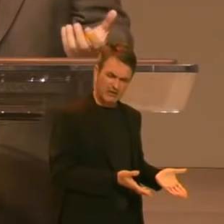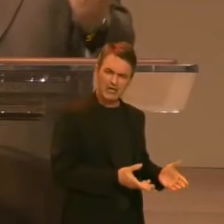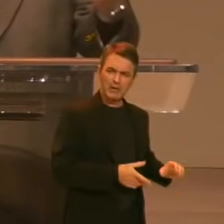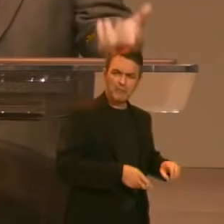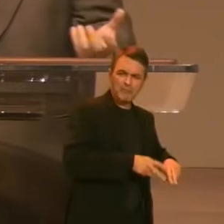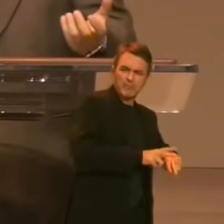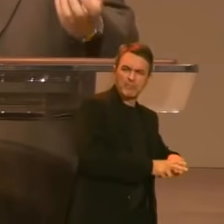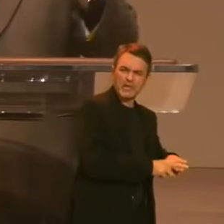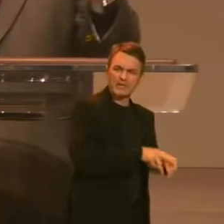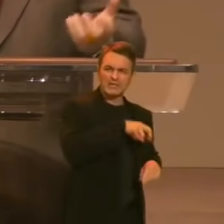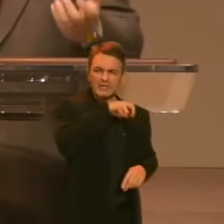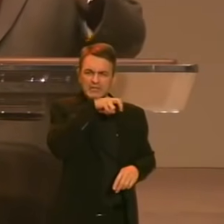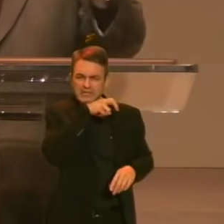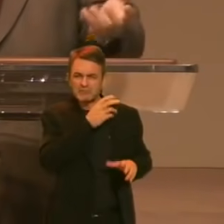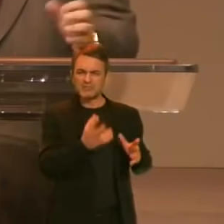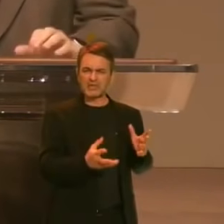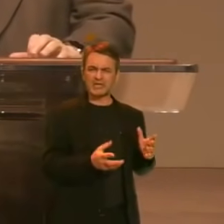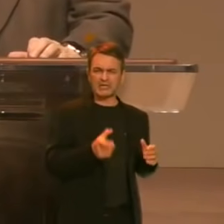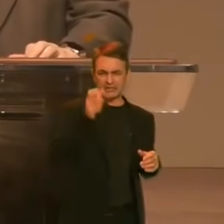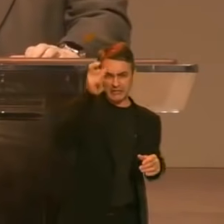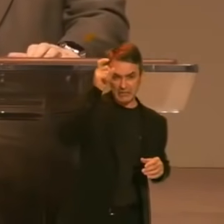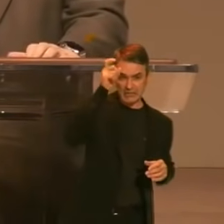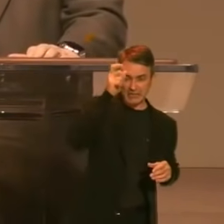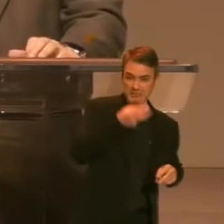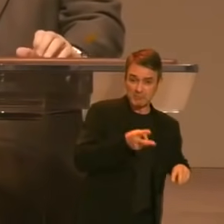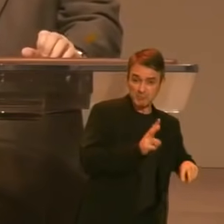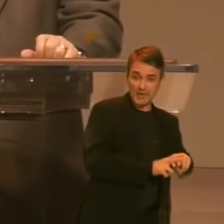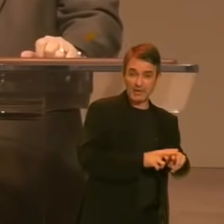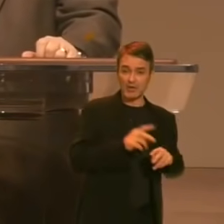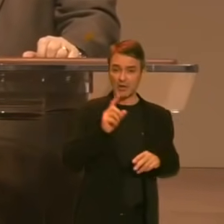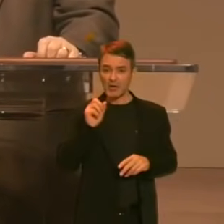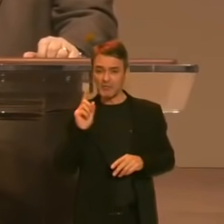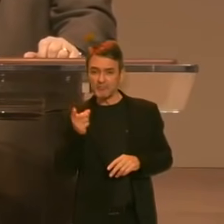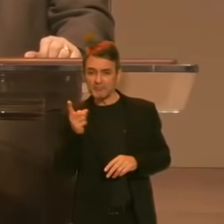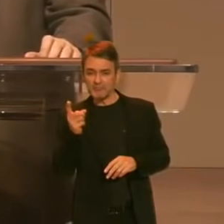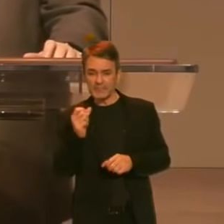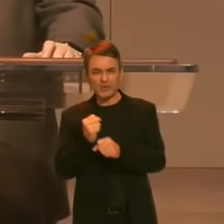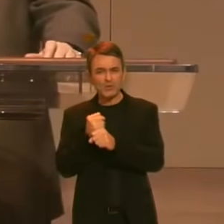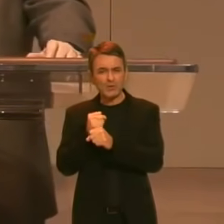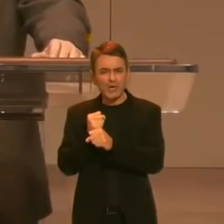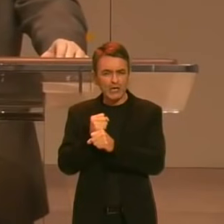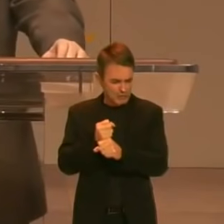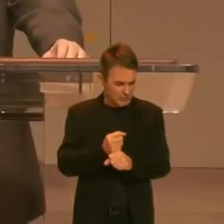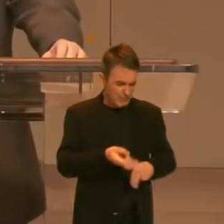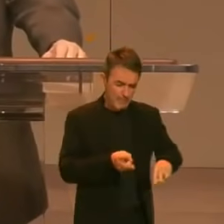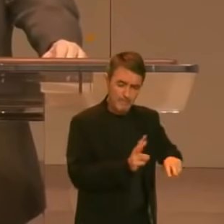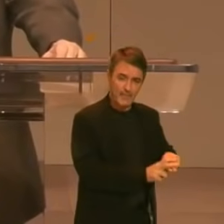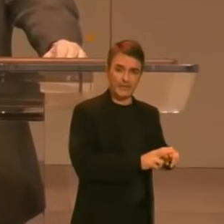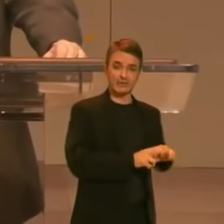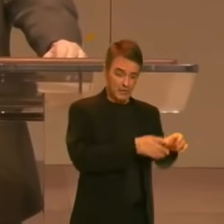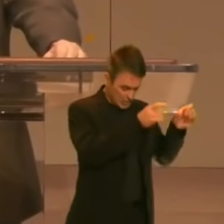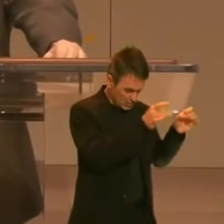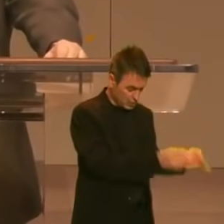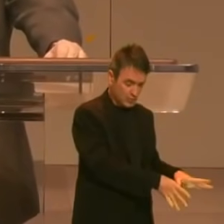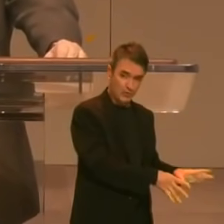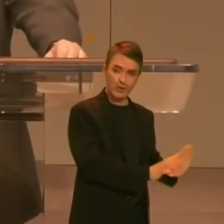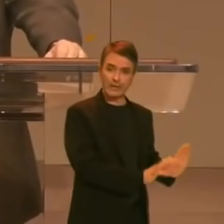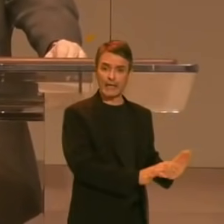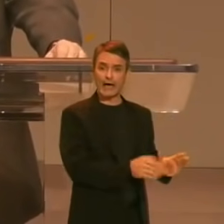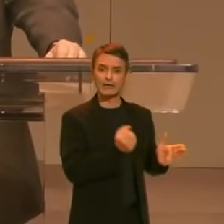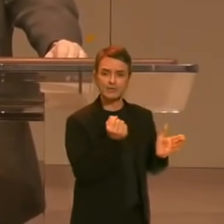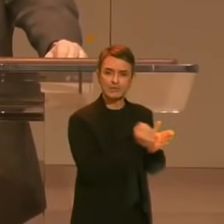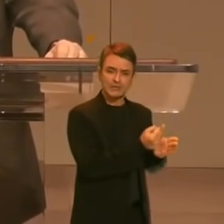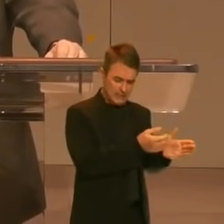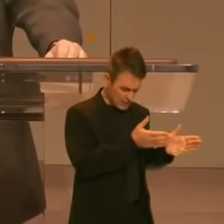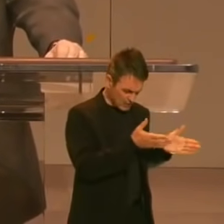que é o diabo, Satanás, e o acorrentou por 1000 anos, e lançou-o no abismo, e fechou-o, e pôs um selo